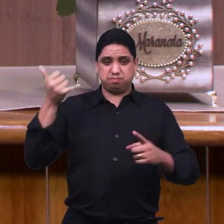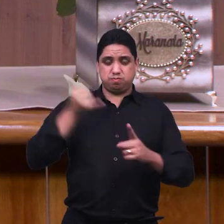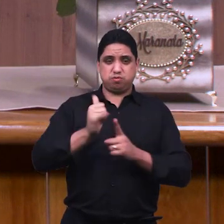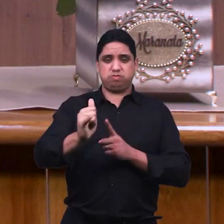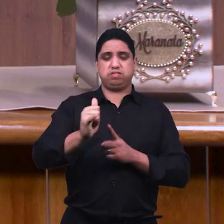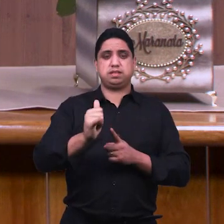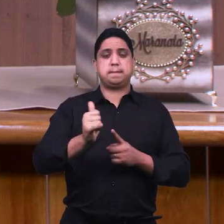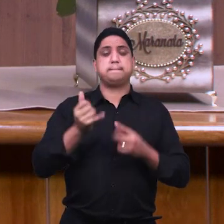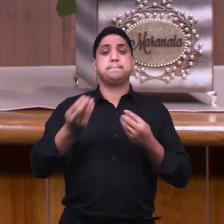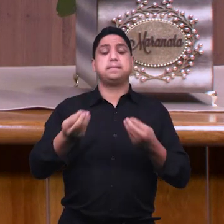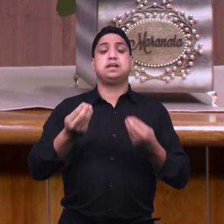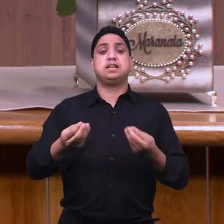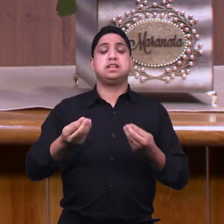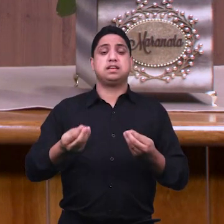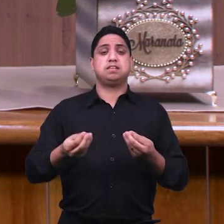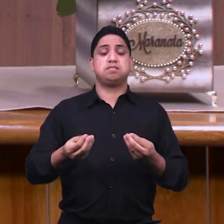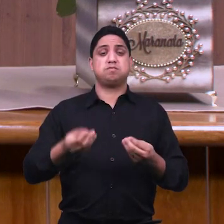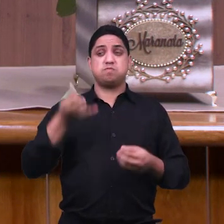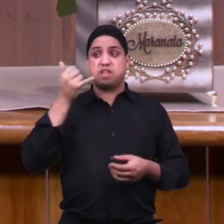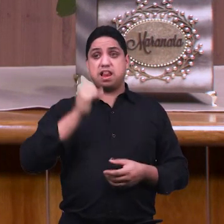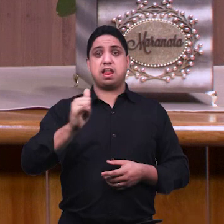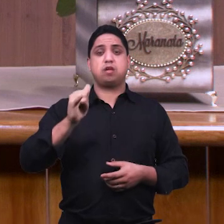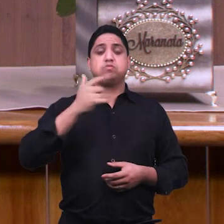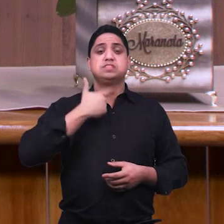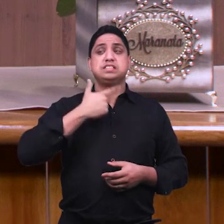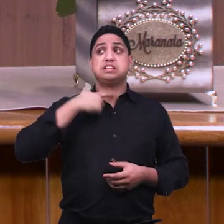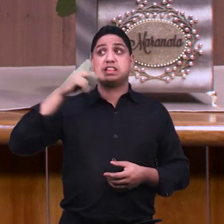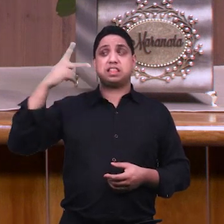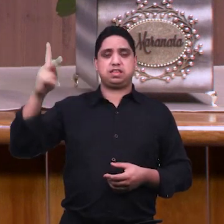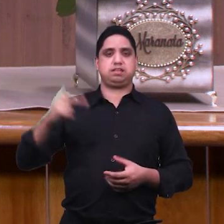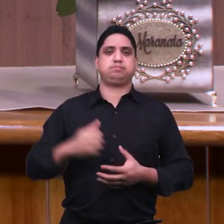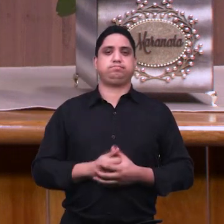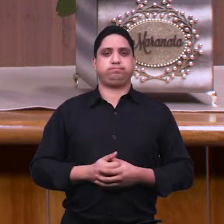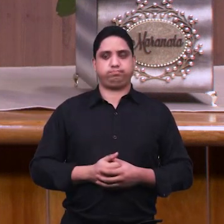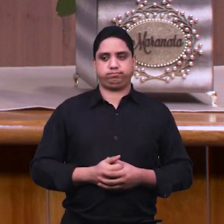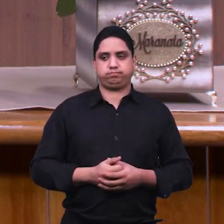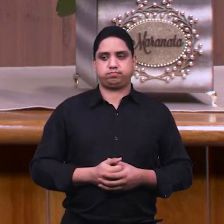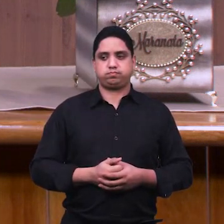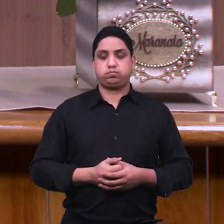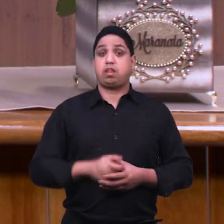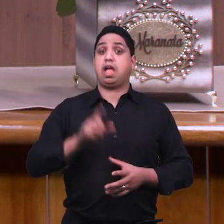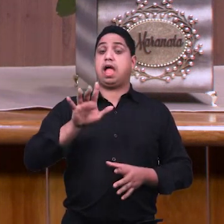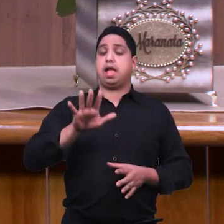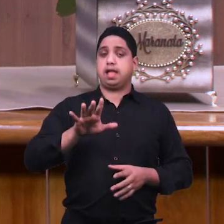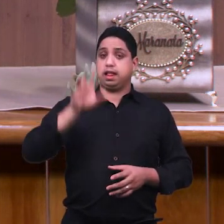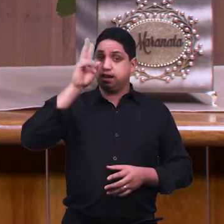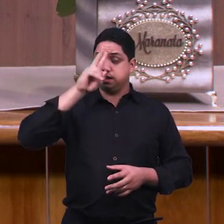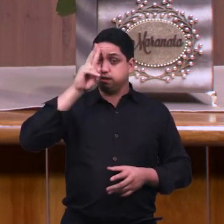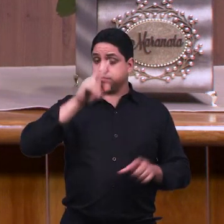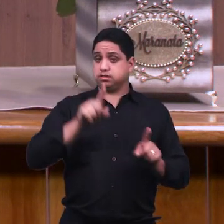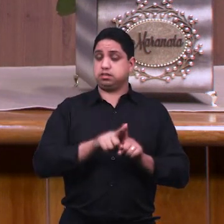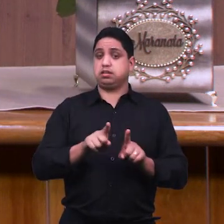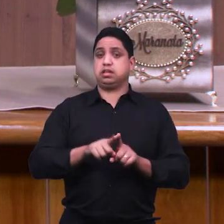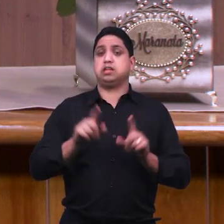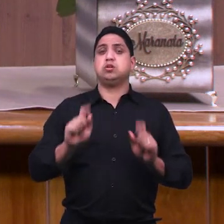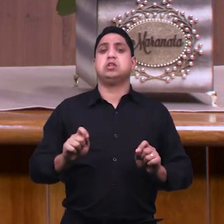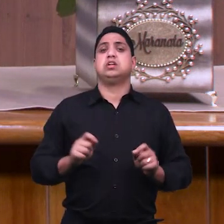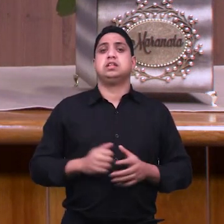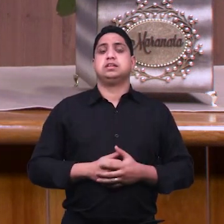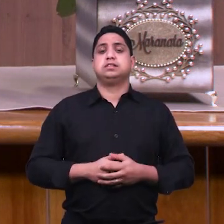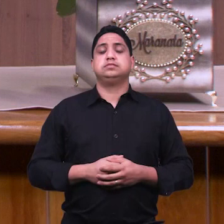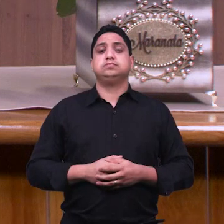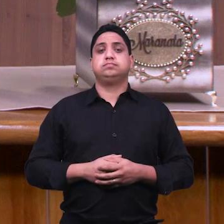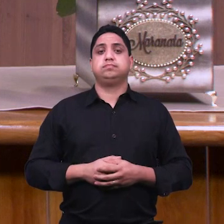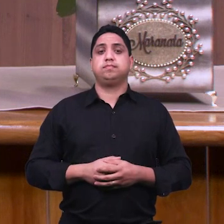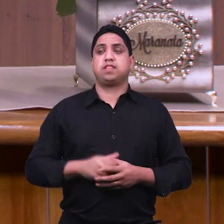profetas, para falar o que ele queria. Agora, lembro de uma coisa. O que deve recorrer